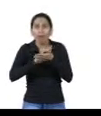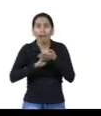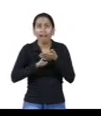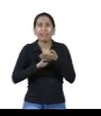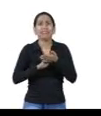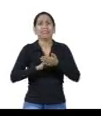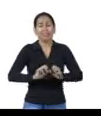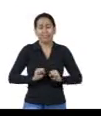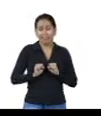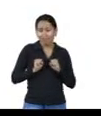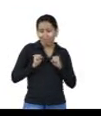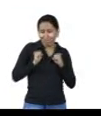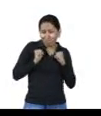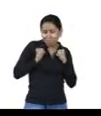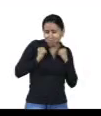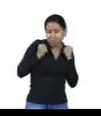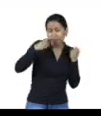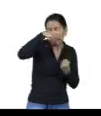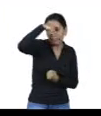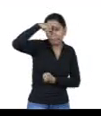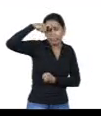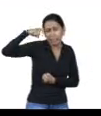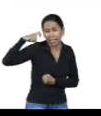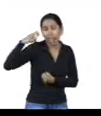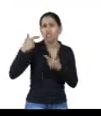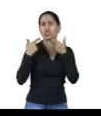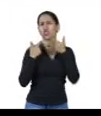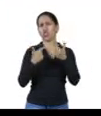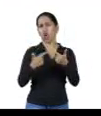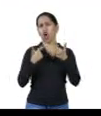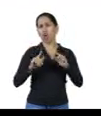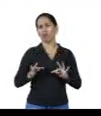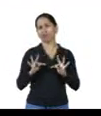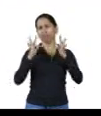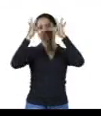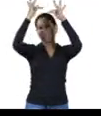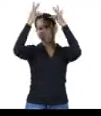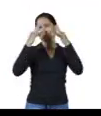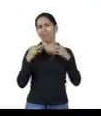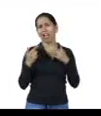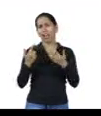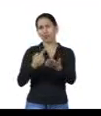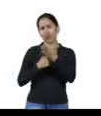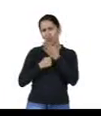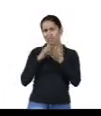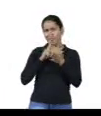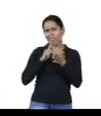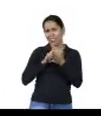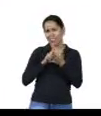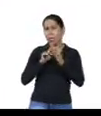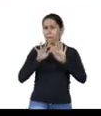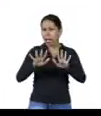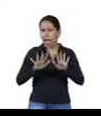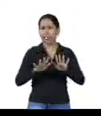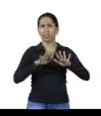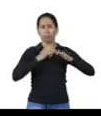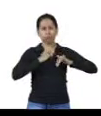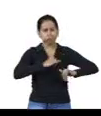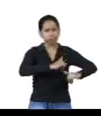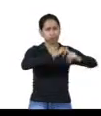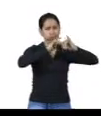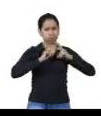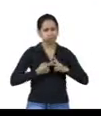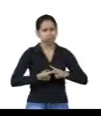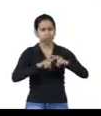por dias. Ainda bem que a tecnologia veio para ajudar. Mas, para que máquinas e equipamentos sejam sinônimos de ajuda e eficiência